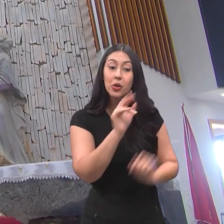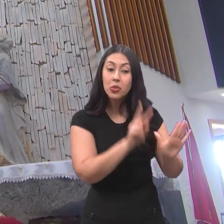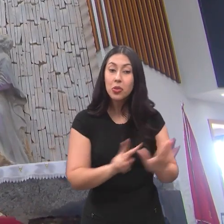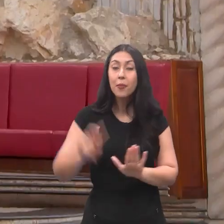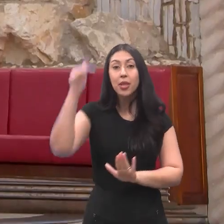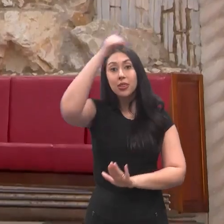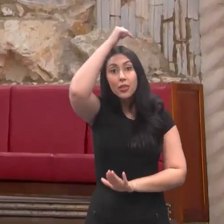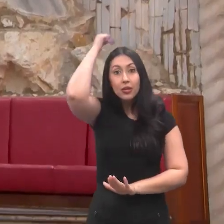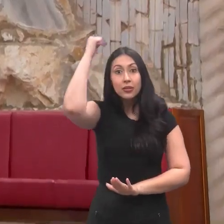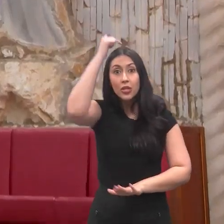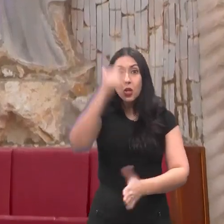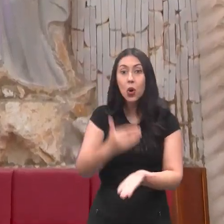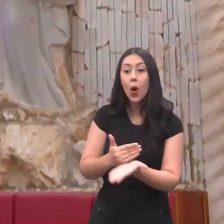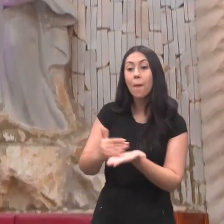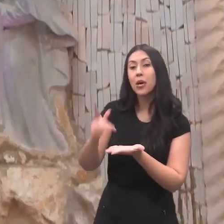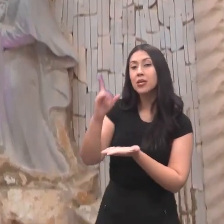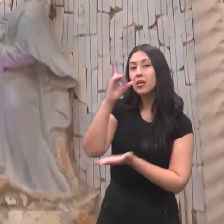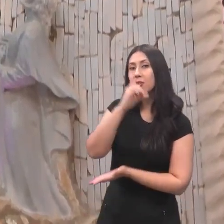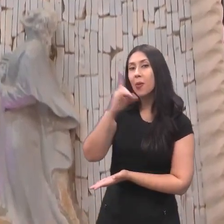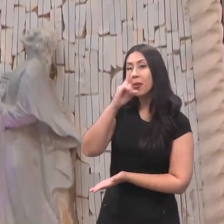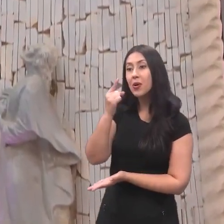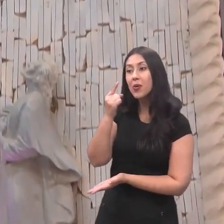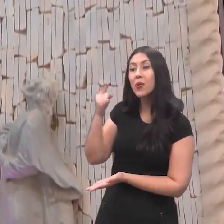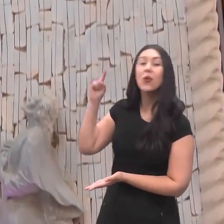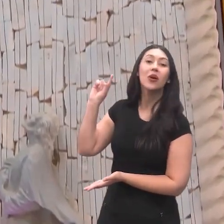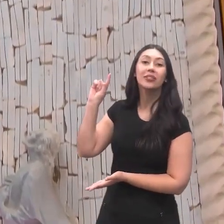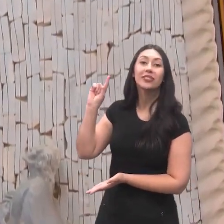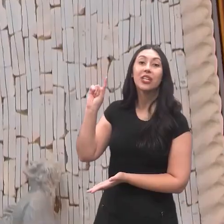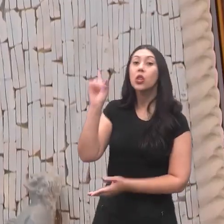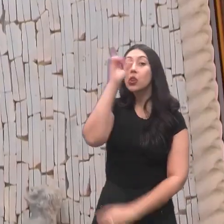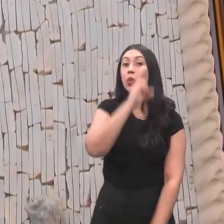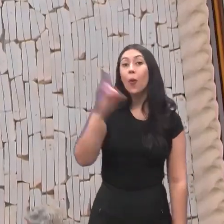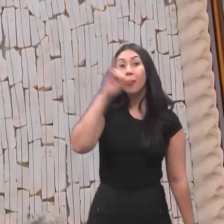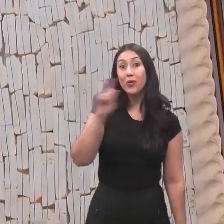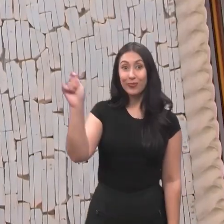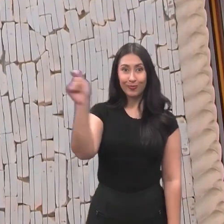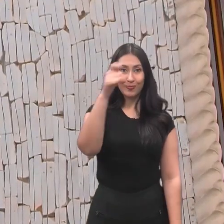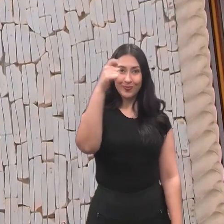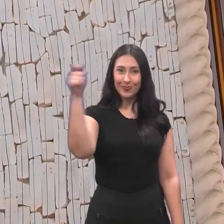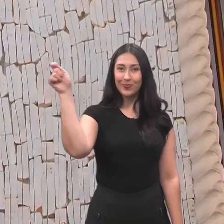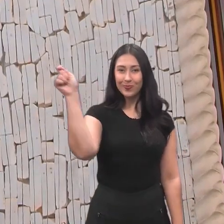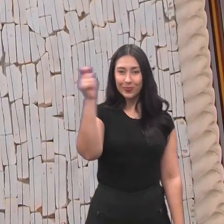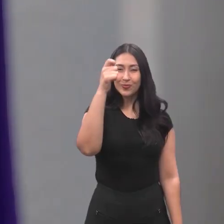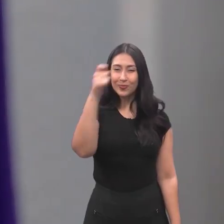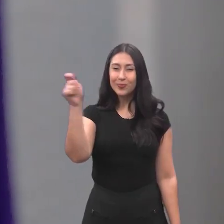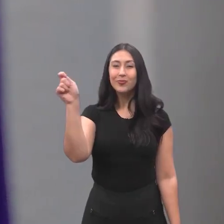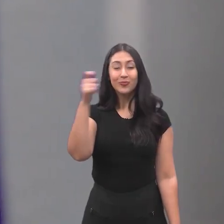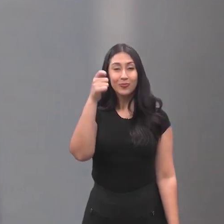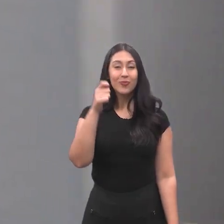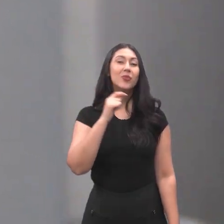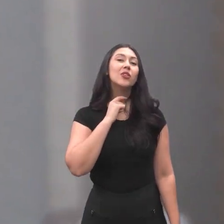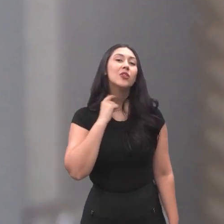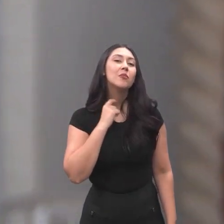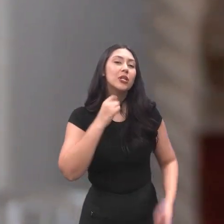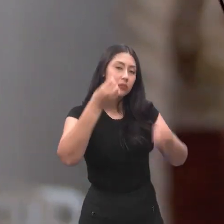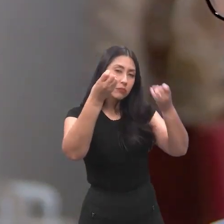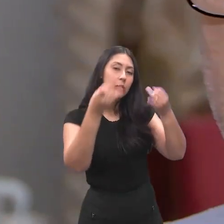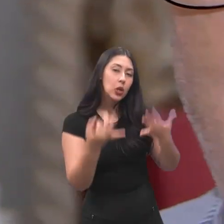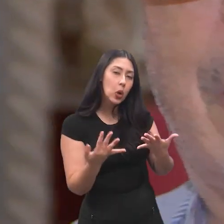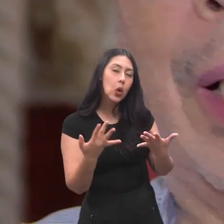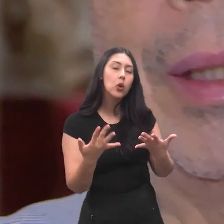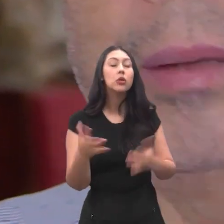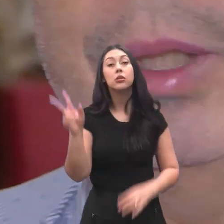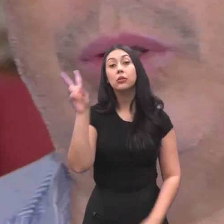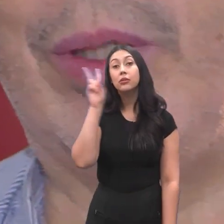Semana Santa começa no domingo anterior à Páscoa, o chamado Domingo de Ramos. Como o padre explica,